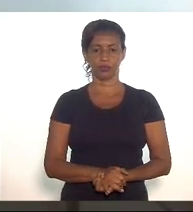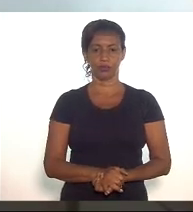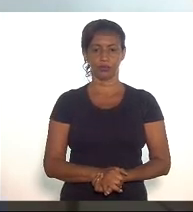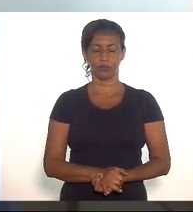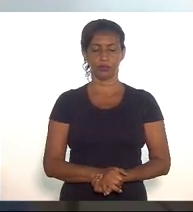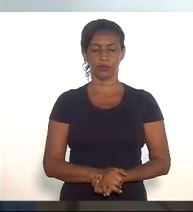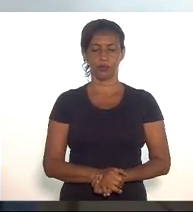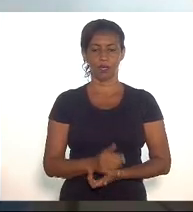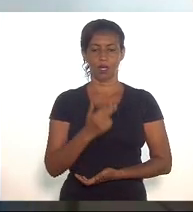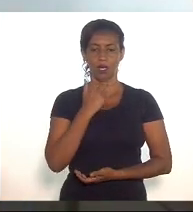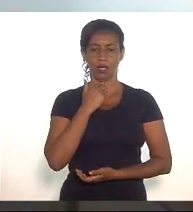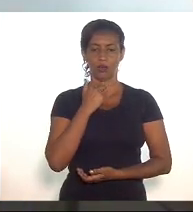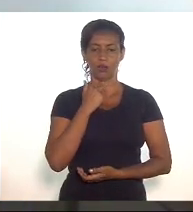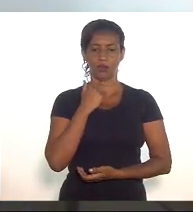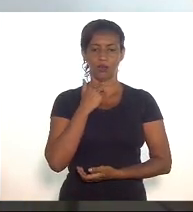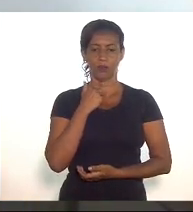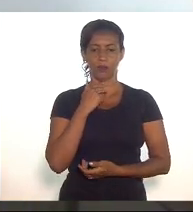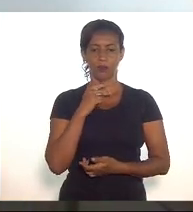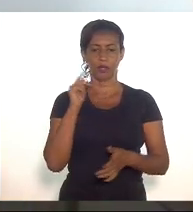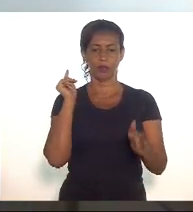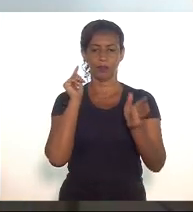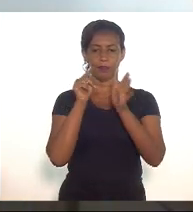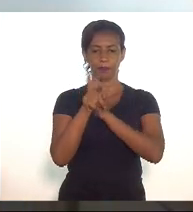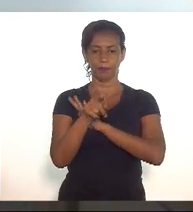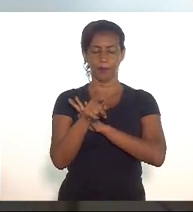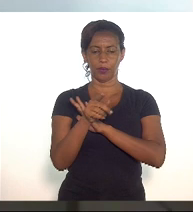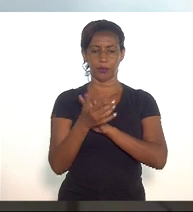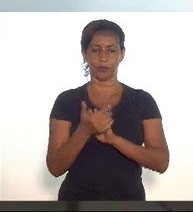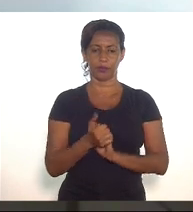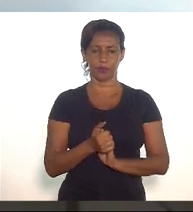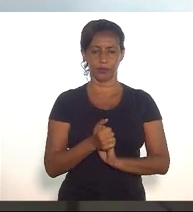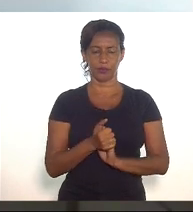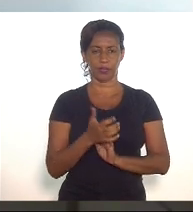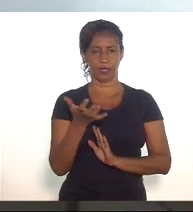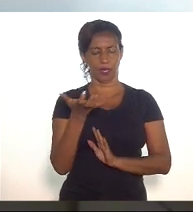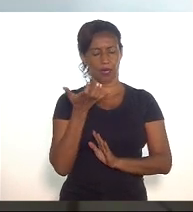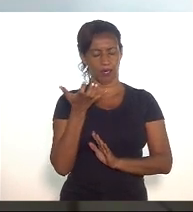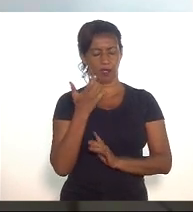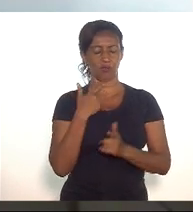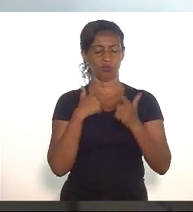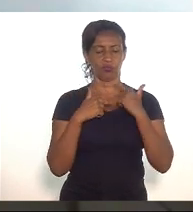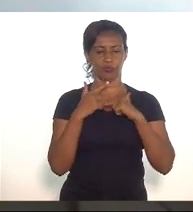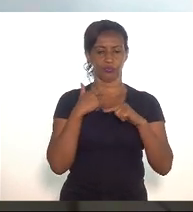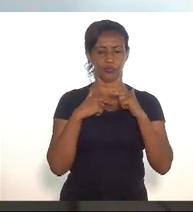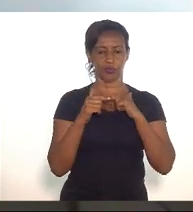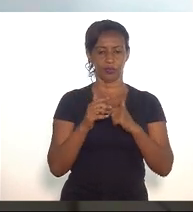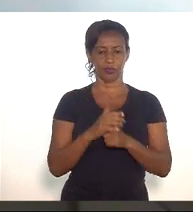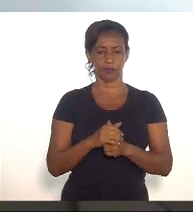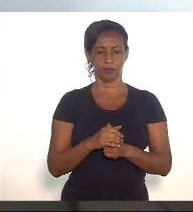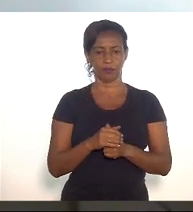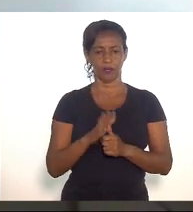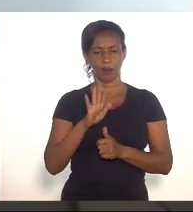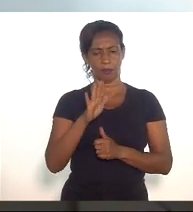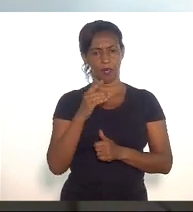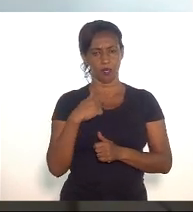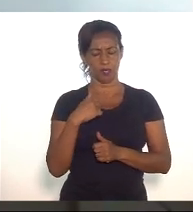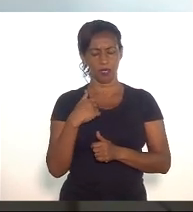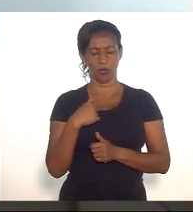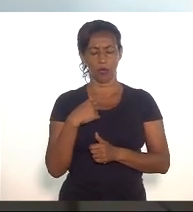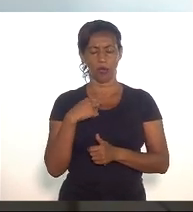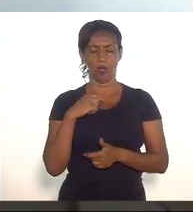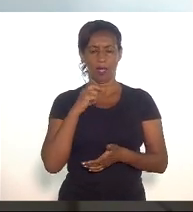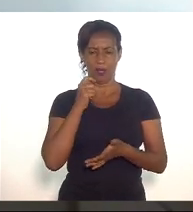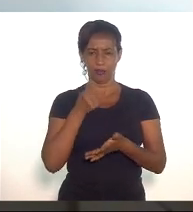poder fazer a pergunta ou as perguntas que ela desejaria. Mas eu afirmo a Vossa